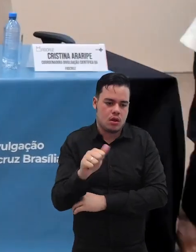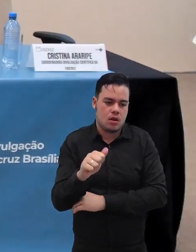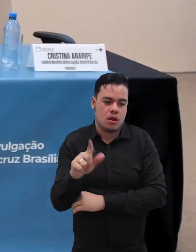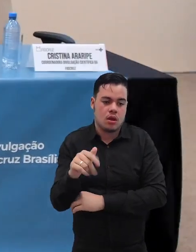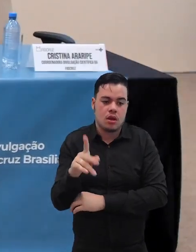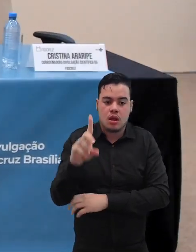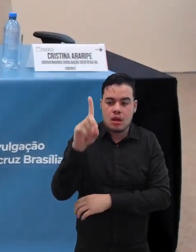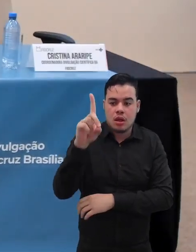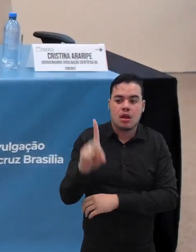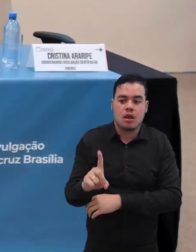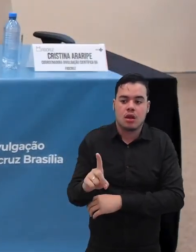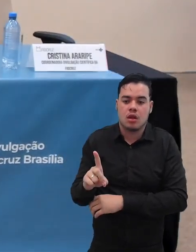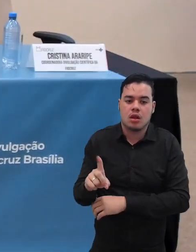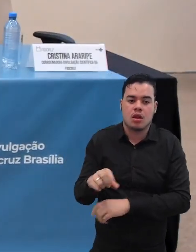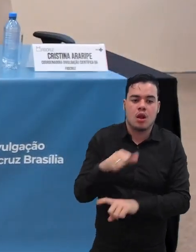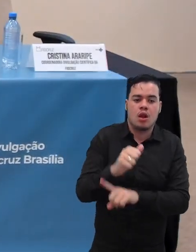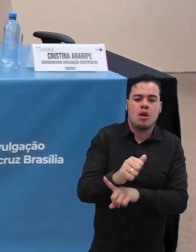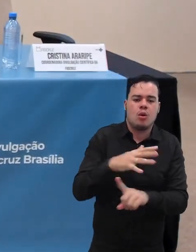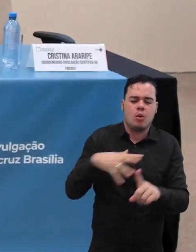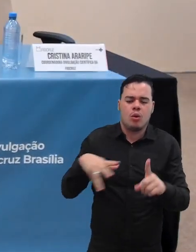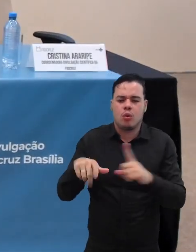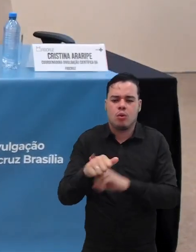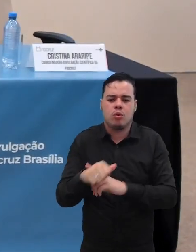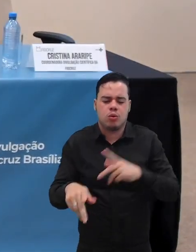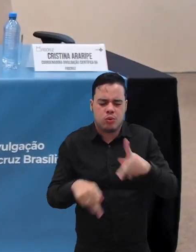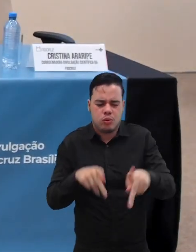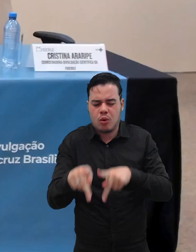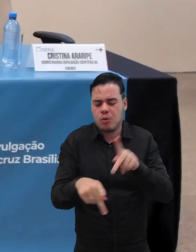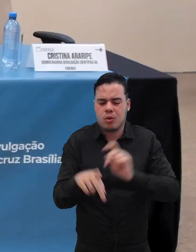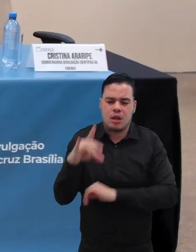que é diretora de popularização da ciência.